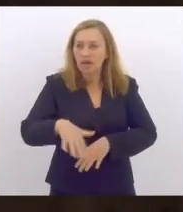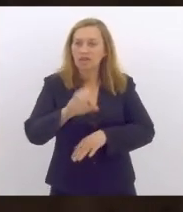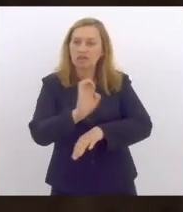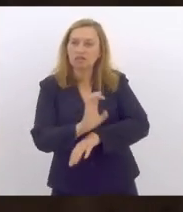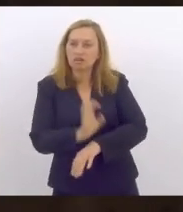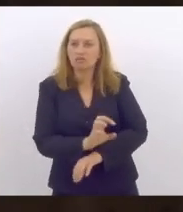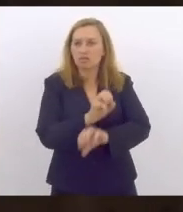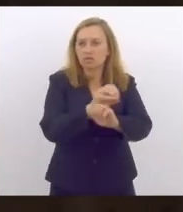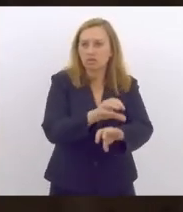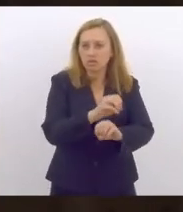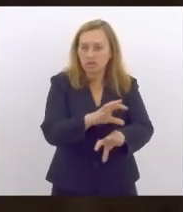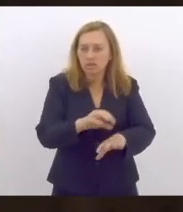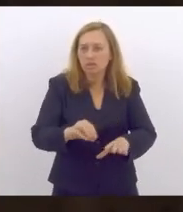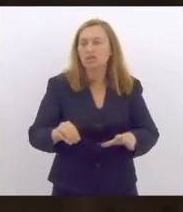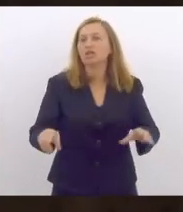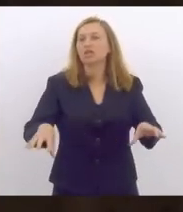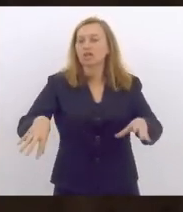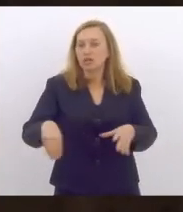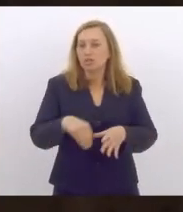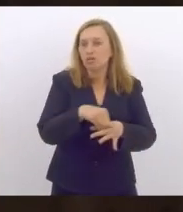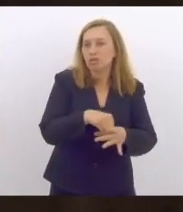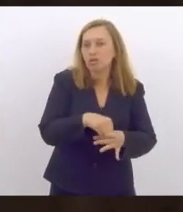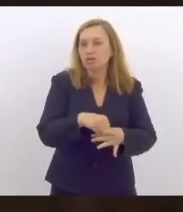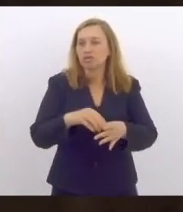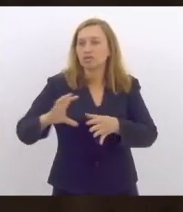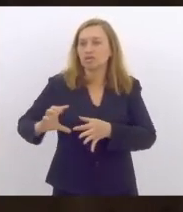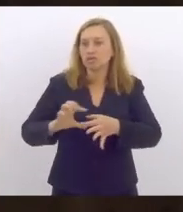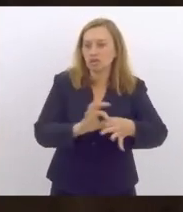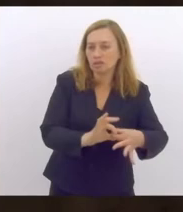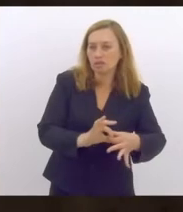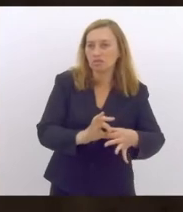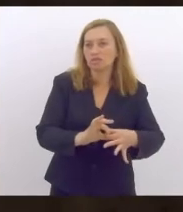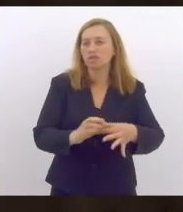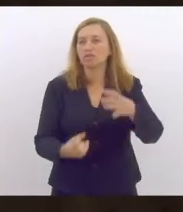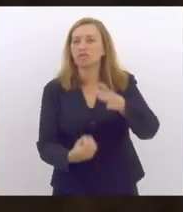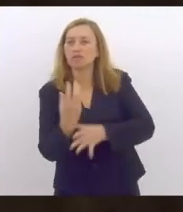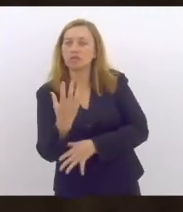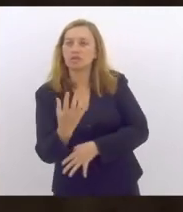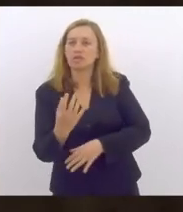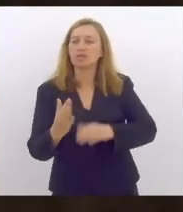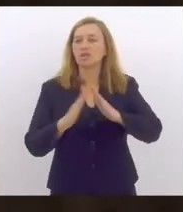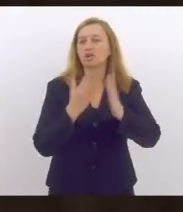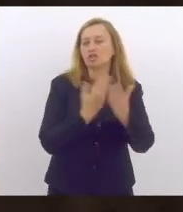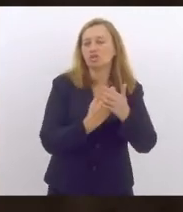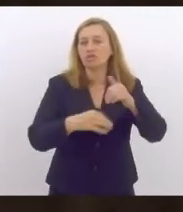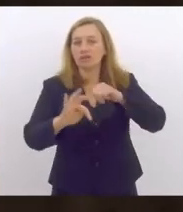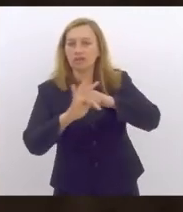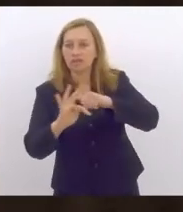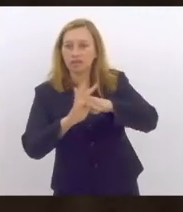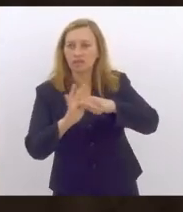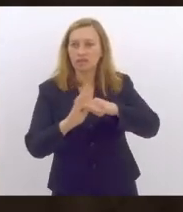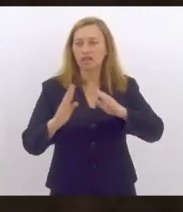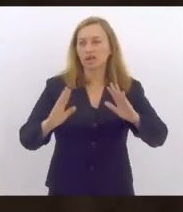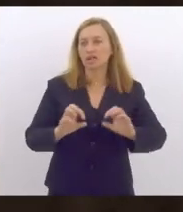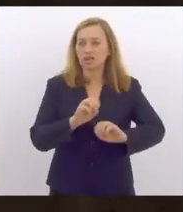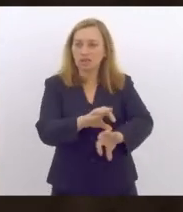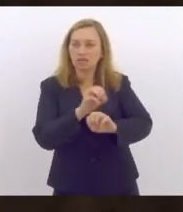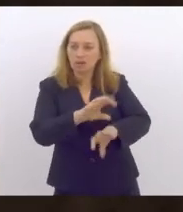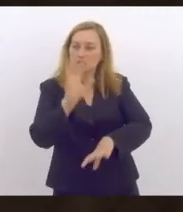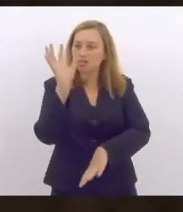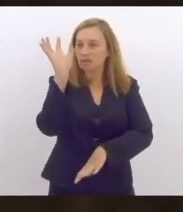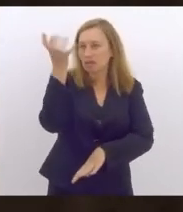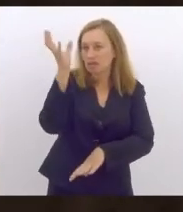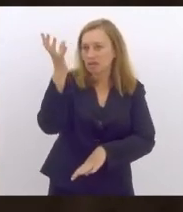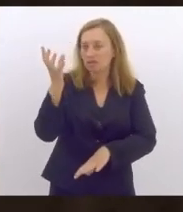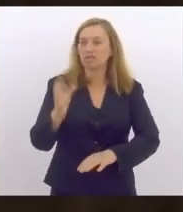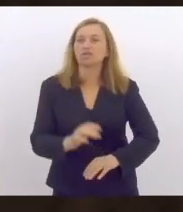educação, incluídas as unidades escolares vinculadas à Fundação de Apoio à Escola Técnica, FAETEC, a educação climática nos